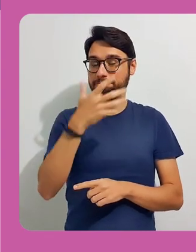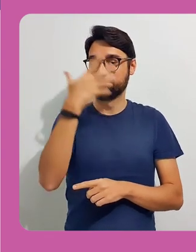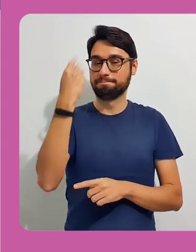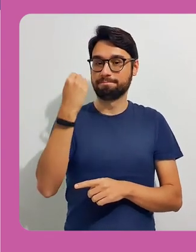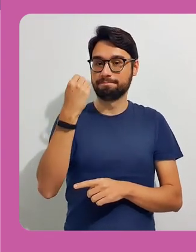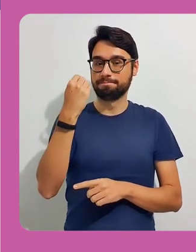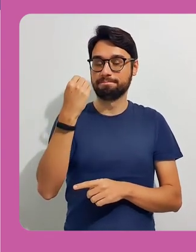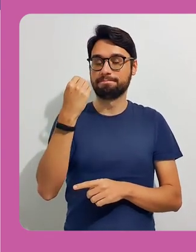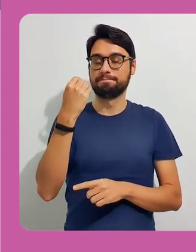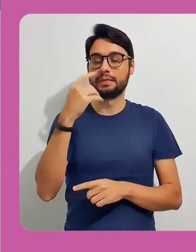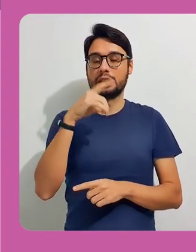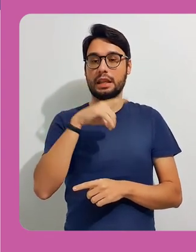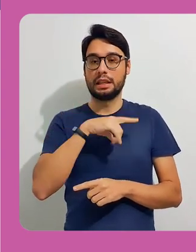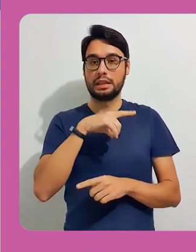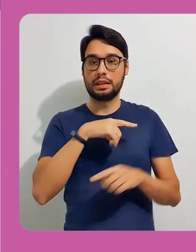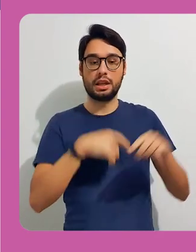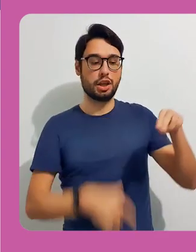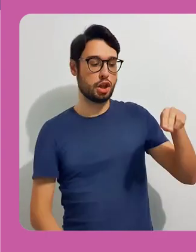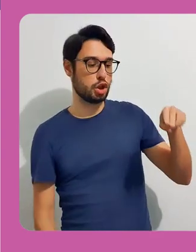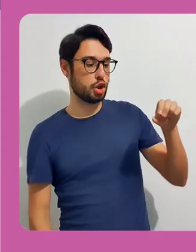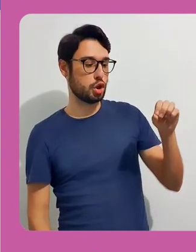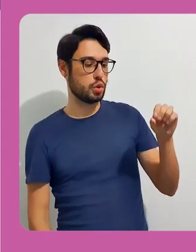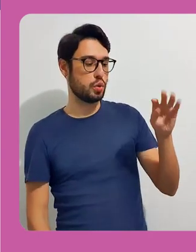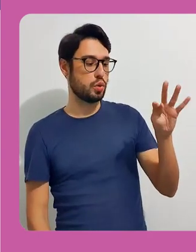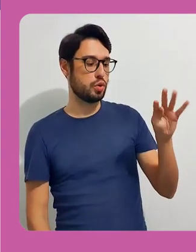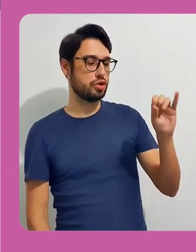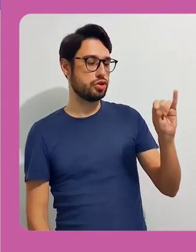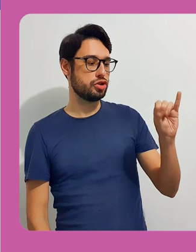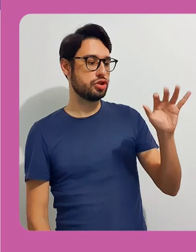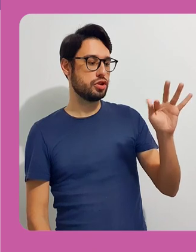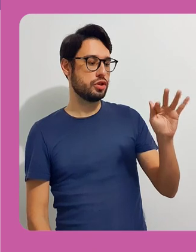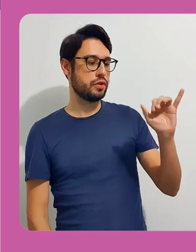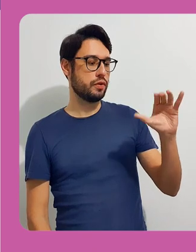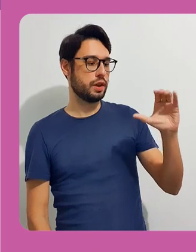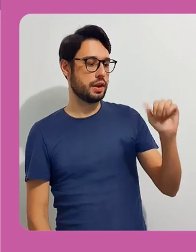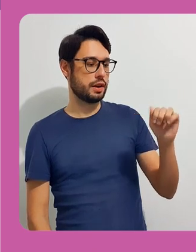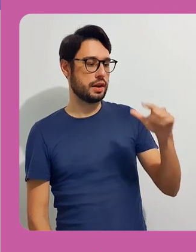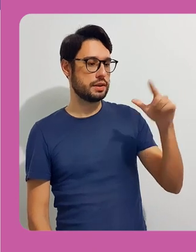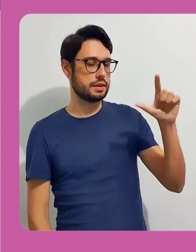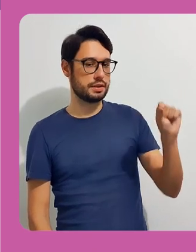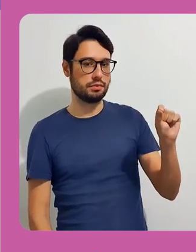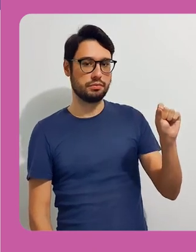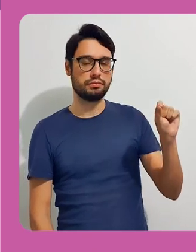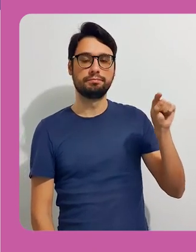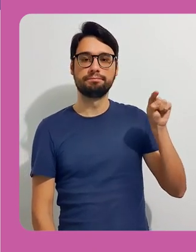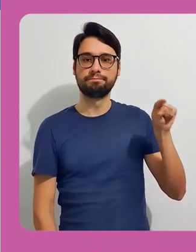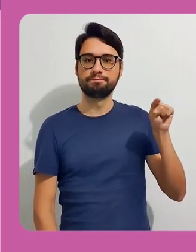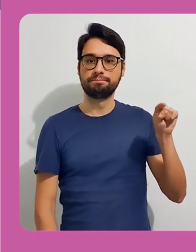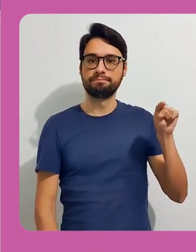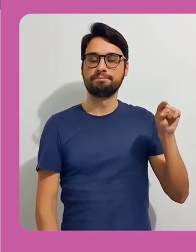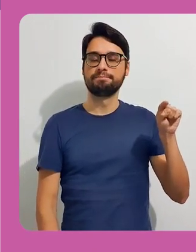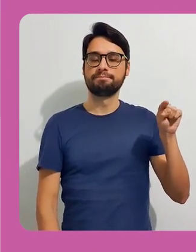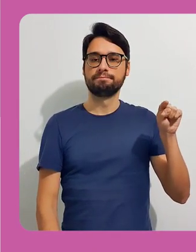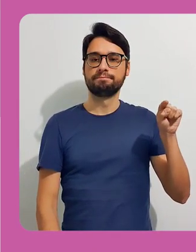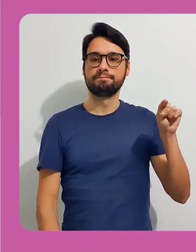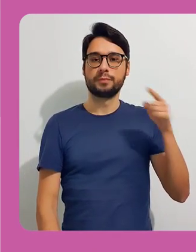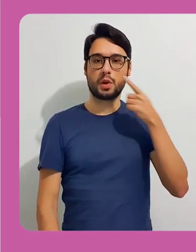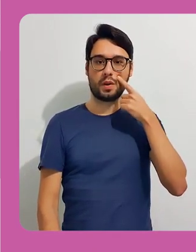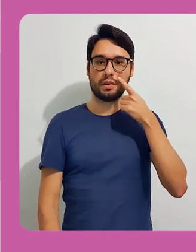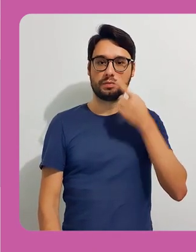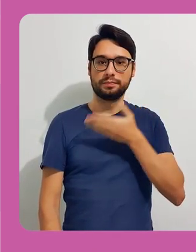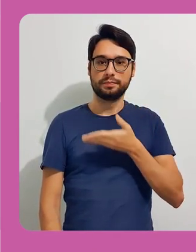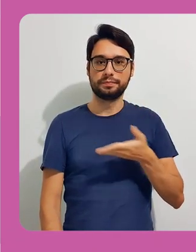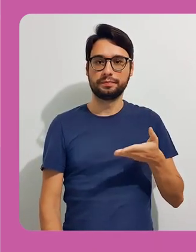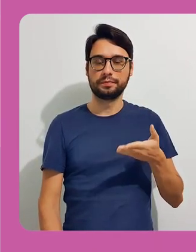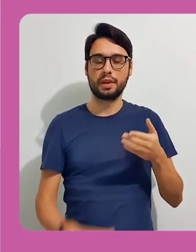ó e vou e editar configurações de novo e eu